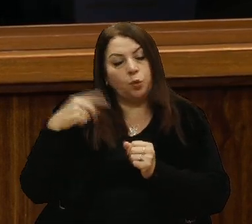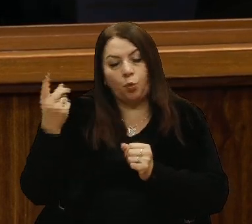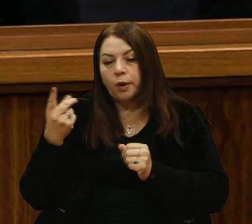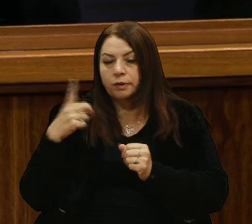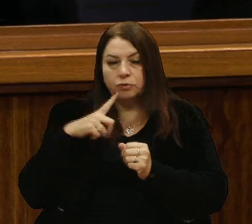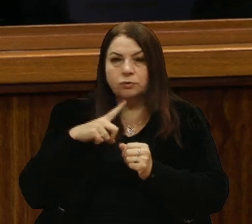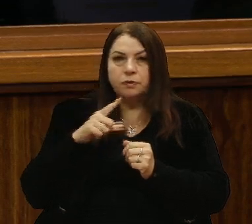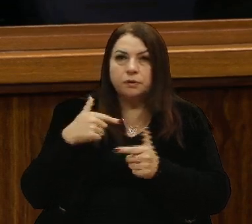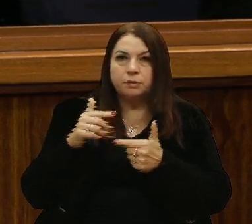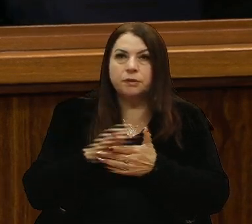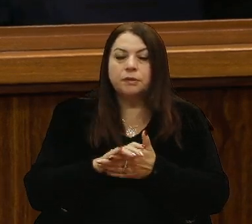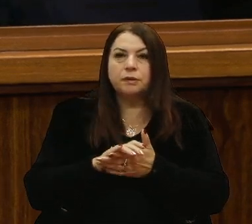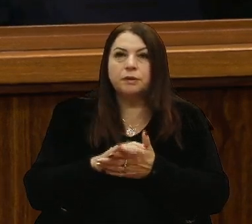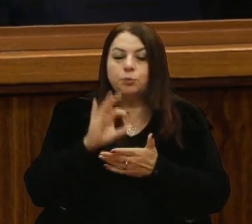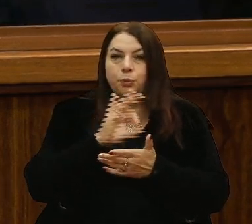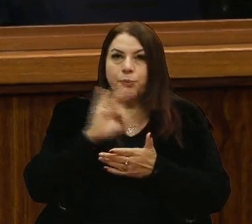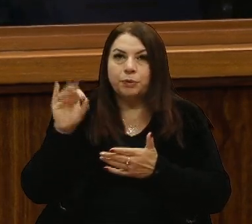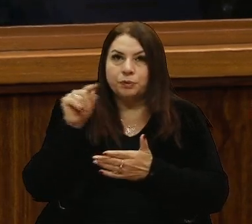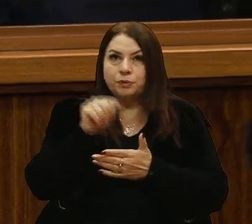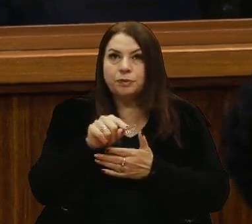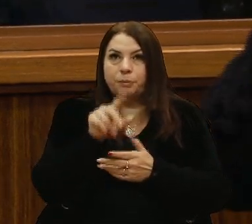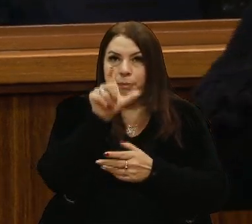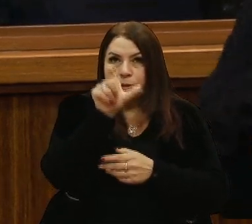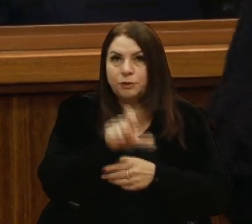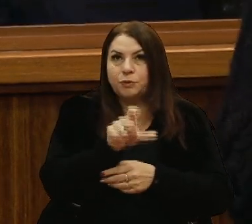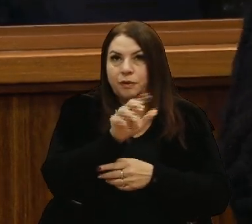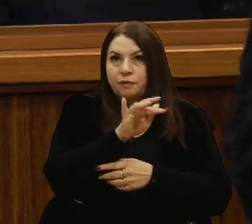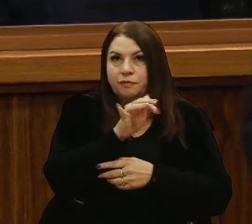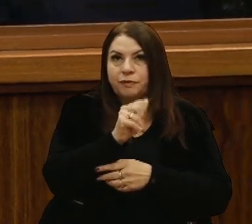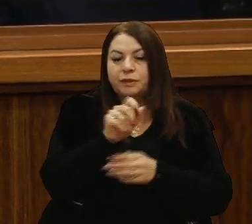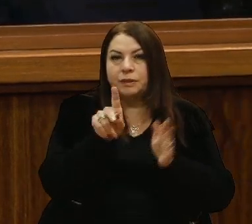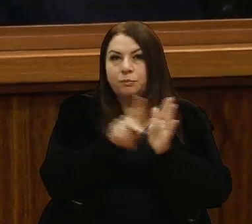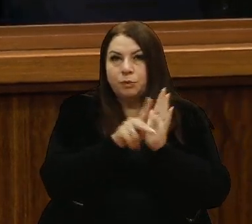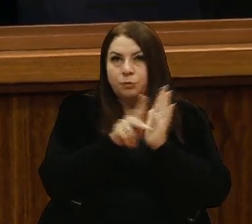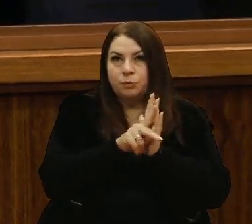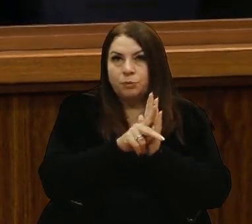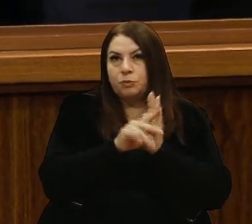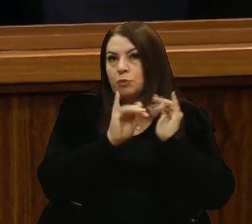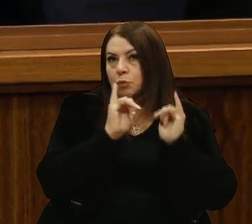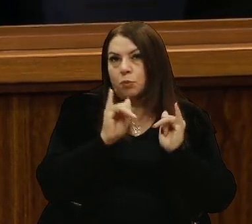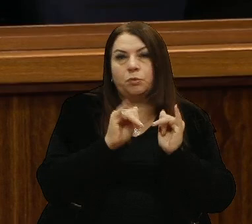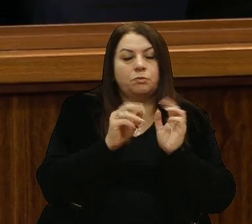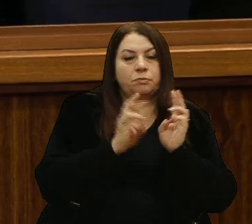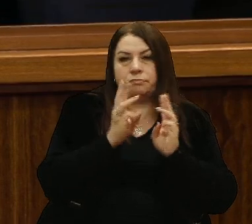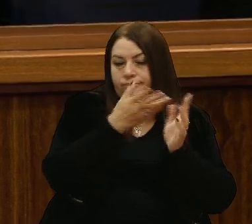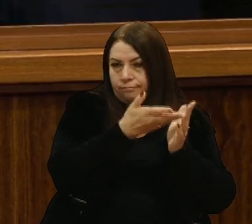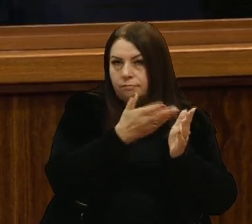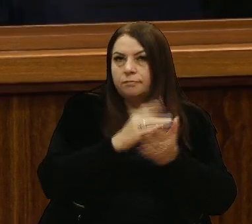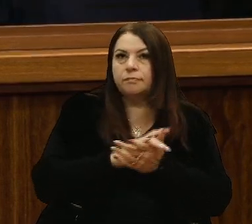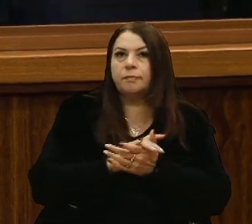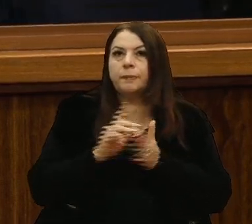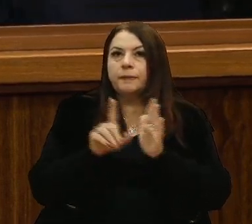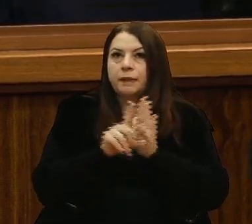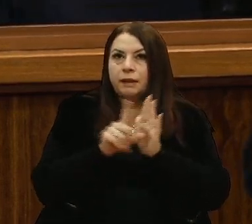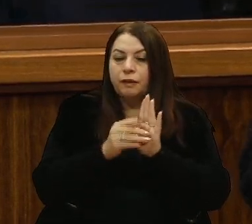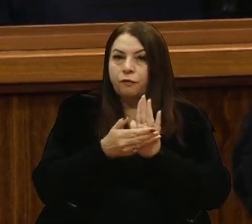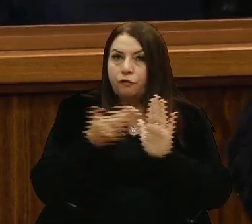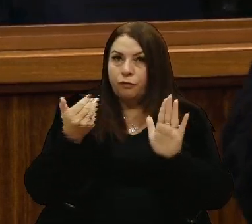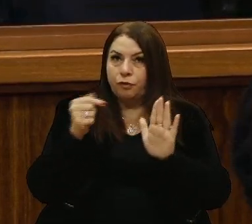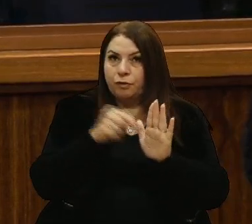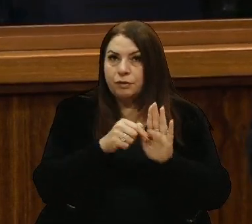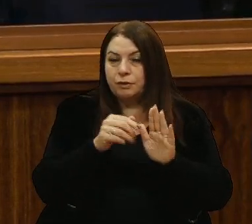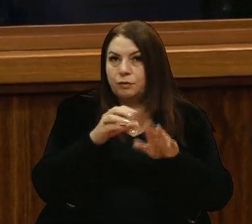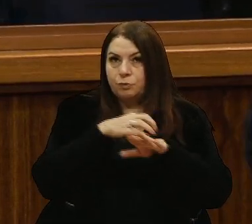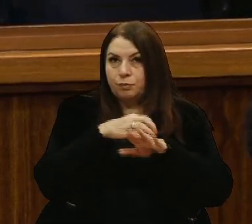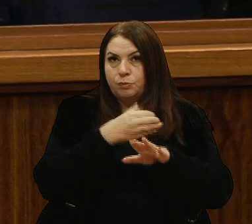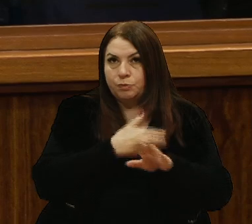estivesse operando, e um percentual para a pessoa física proprietárias de ônibus, ou mesmo a lei fora do